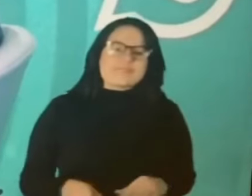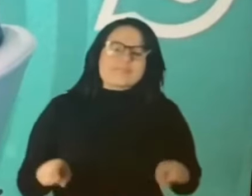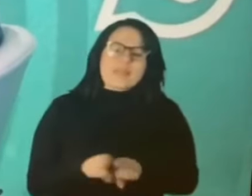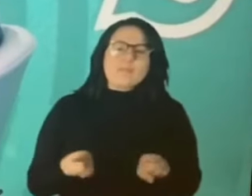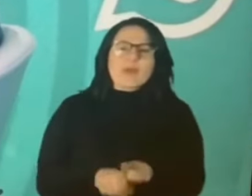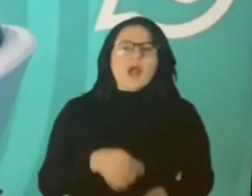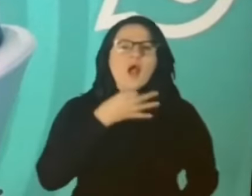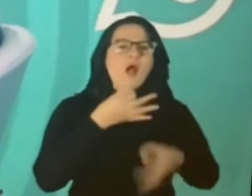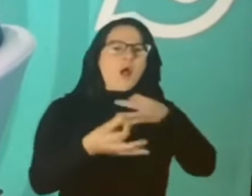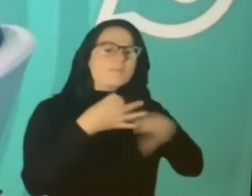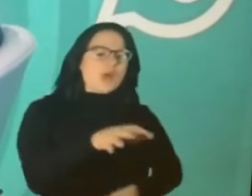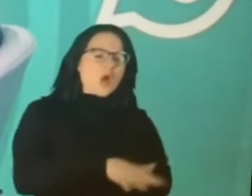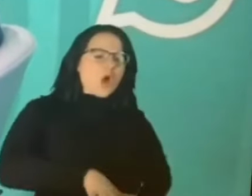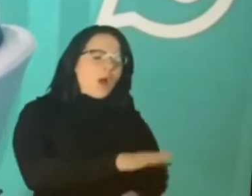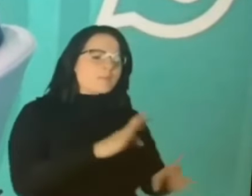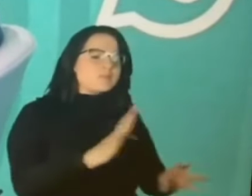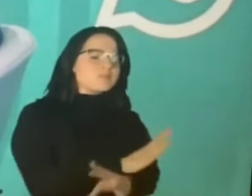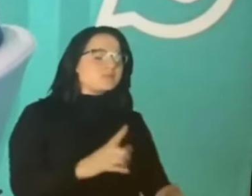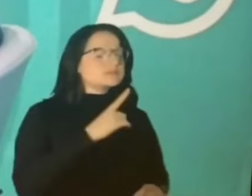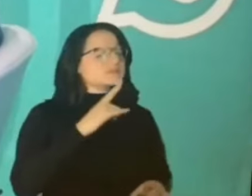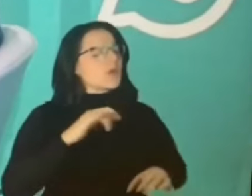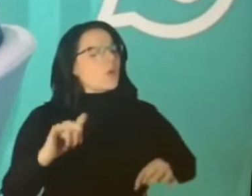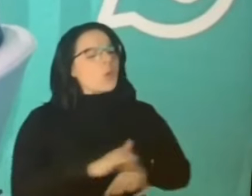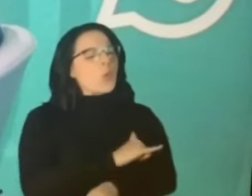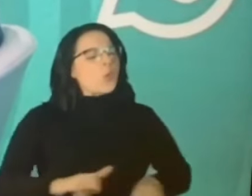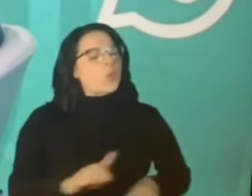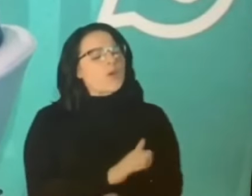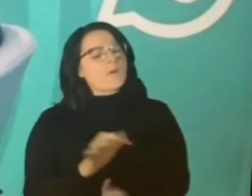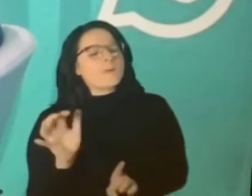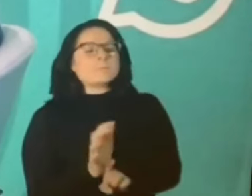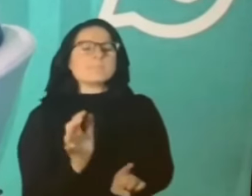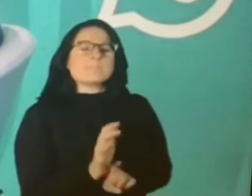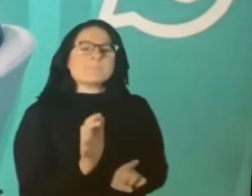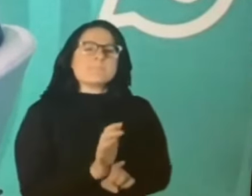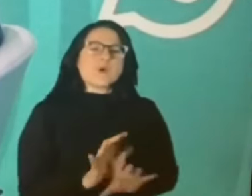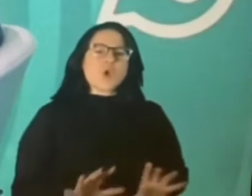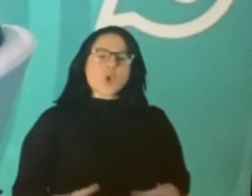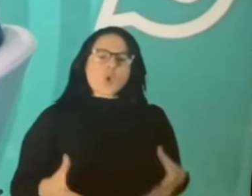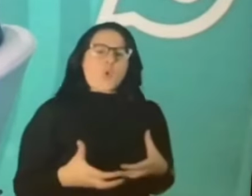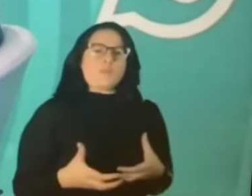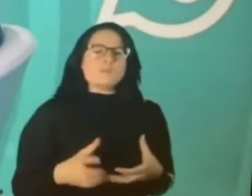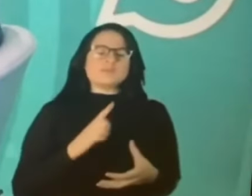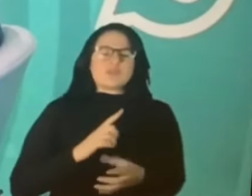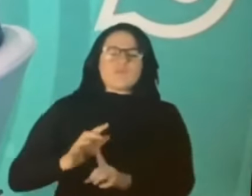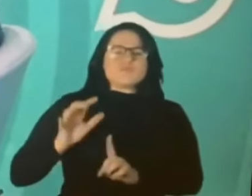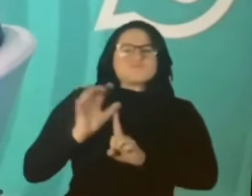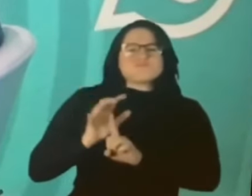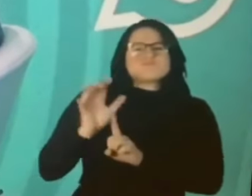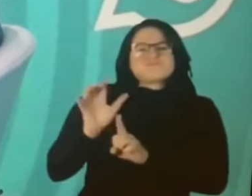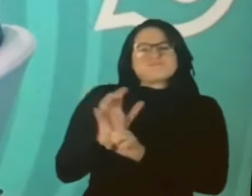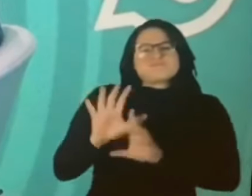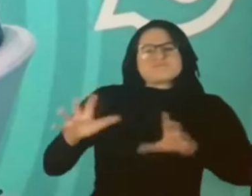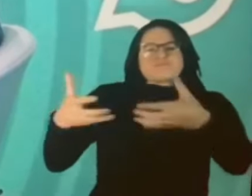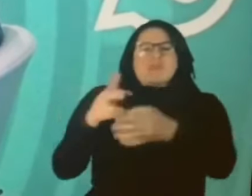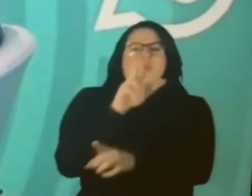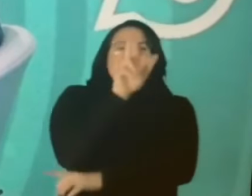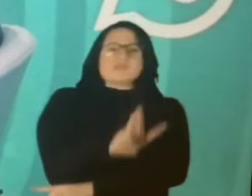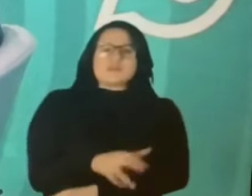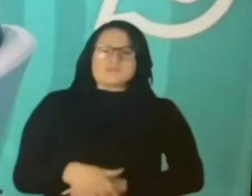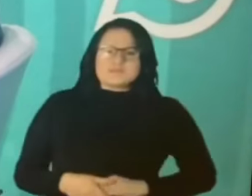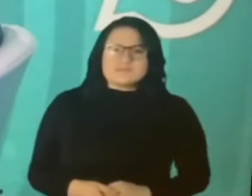sendo, na verdade, manipulada ou jogada nesses grupos de pressão em busca de interferir naquele resultado. O